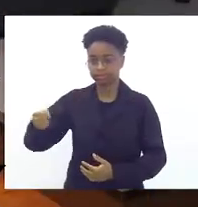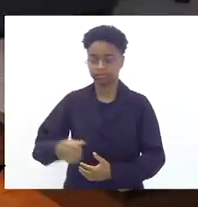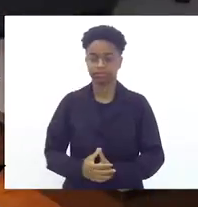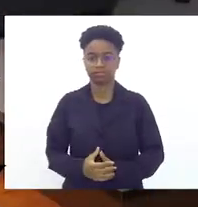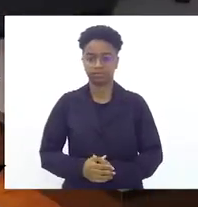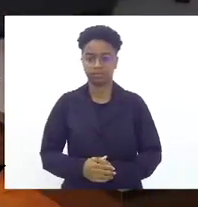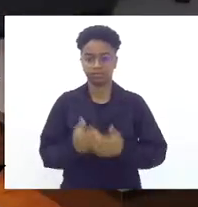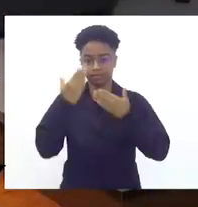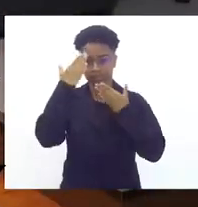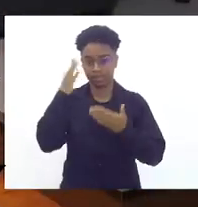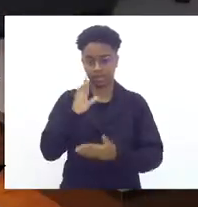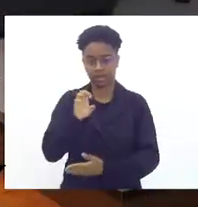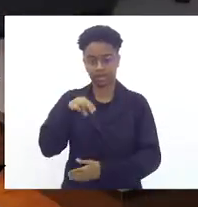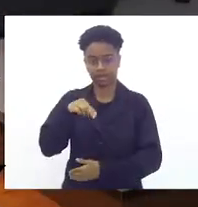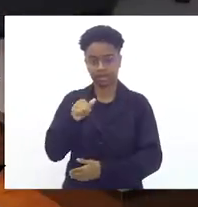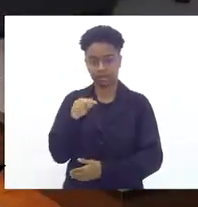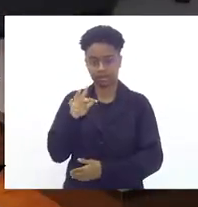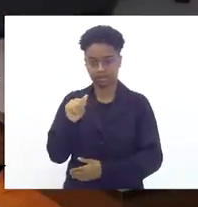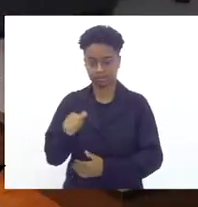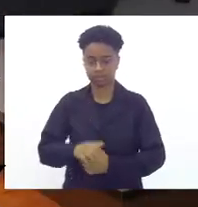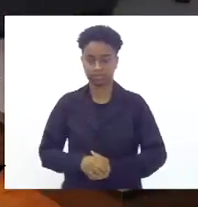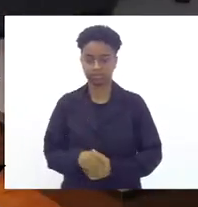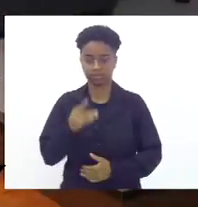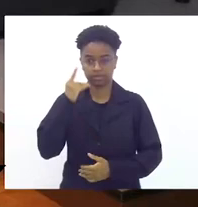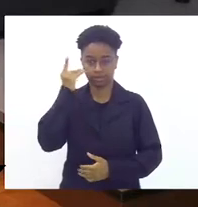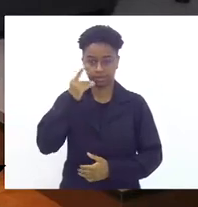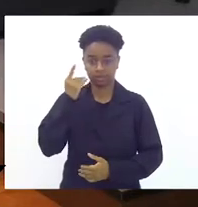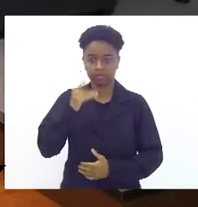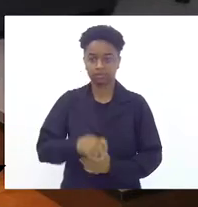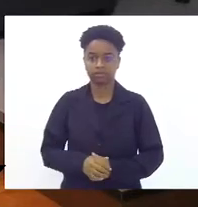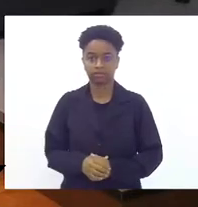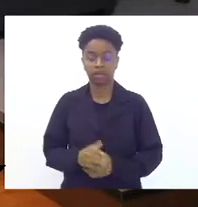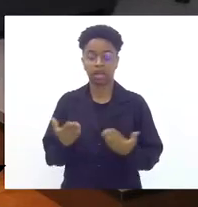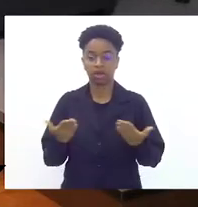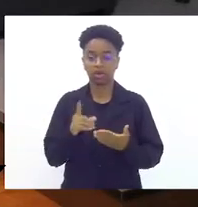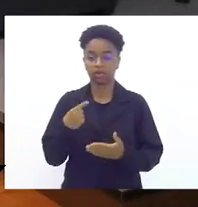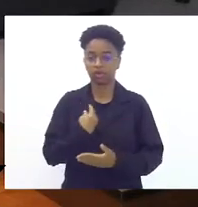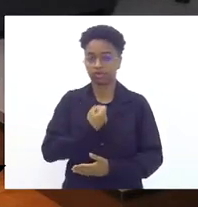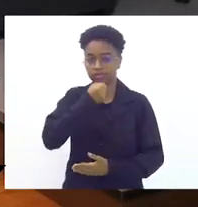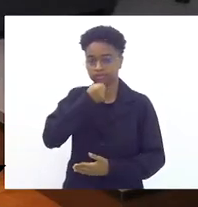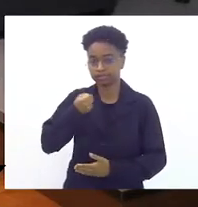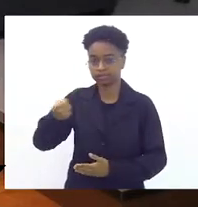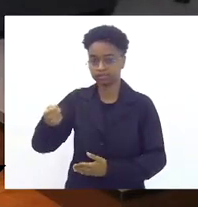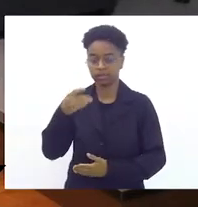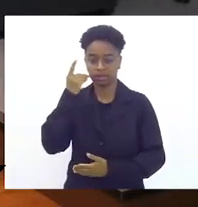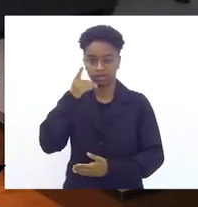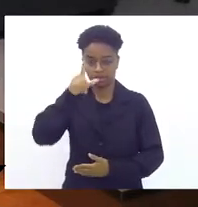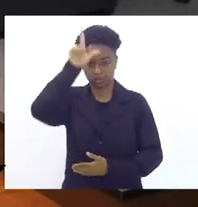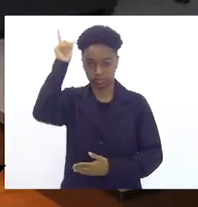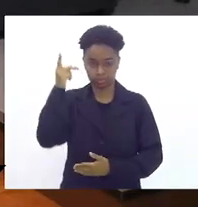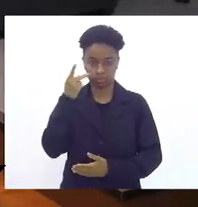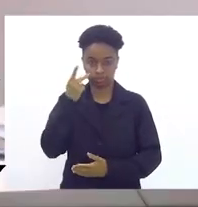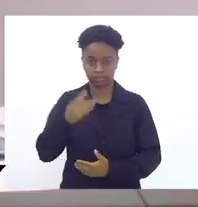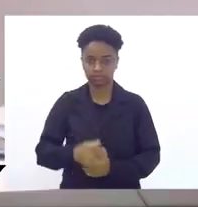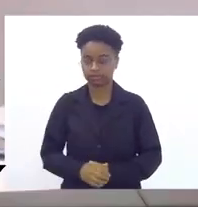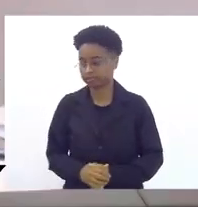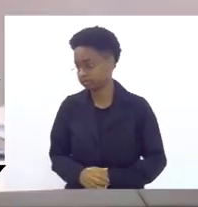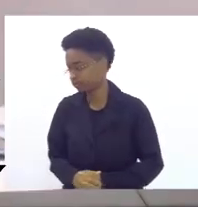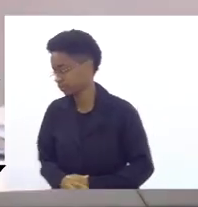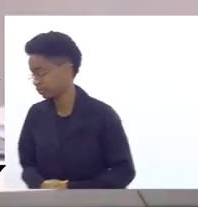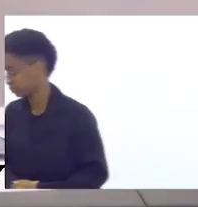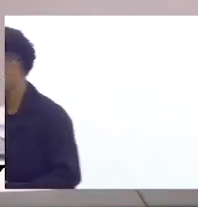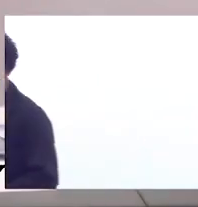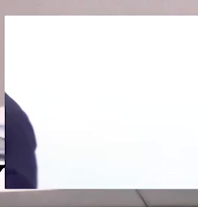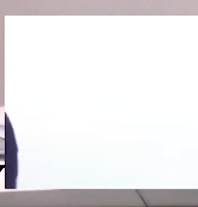Obrigado Renata Souza deputada Vamos ouvir como a gente falou agora o Deputado Luiz Paulo com autor do